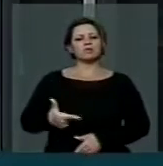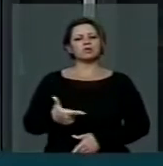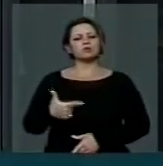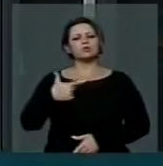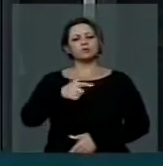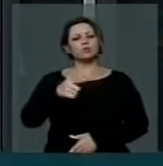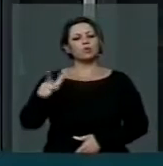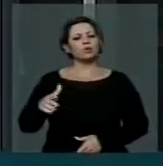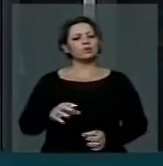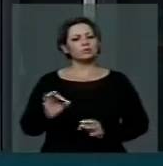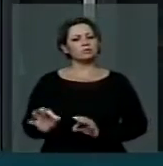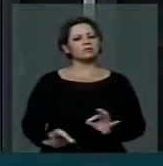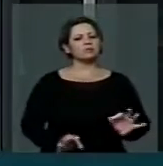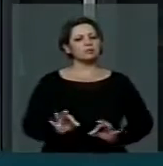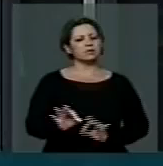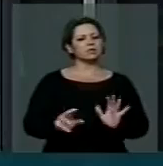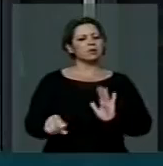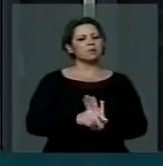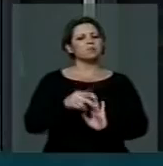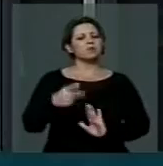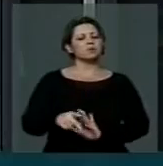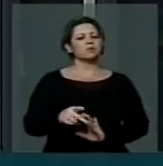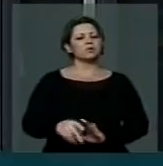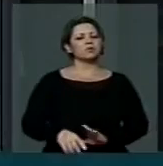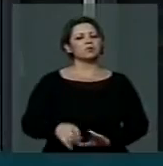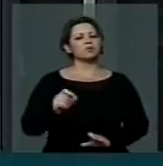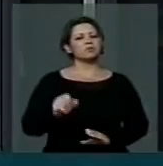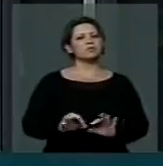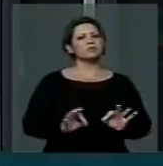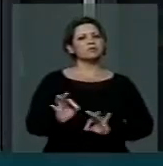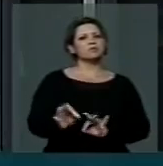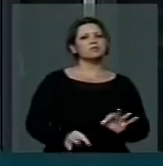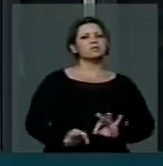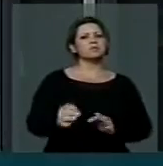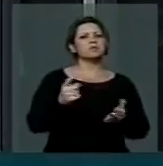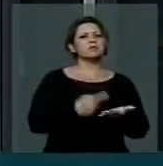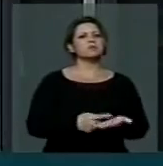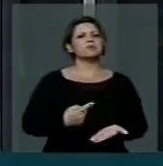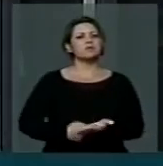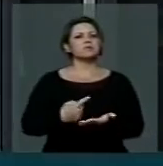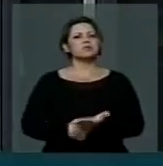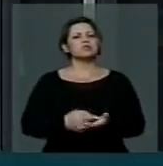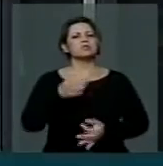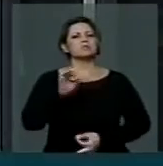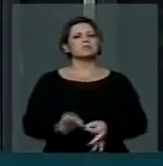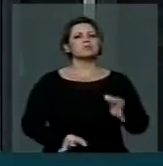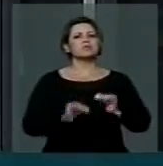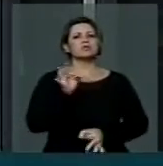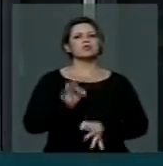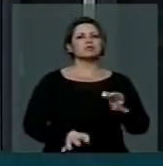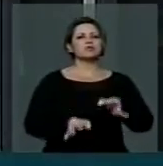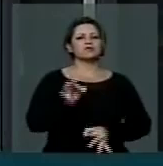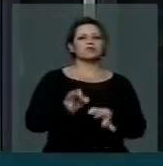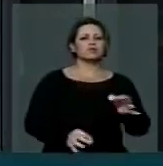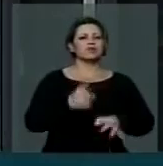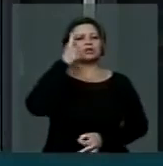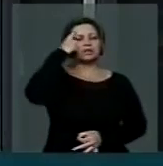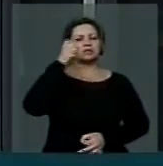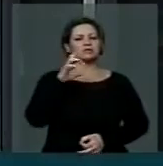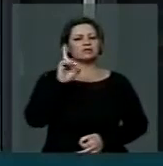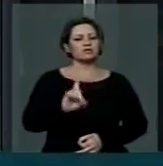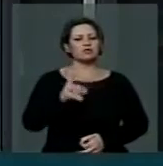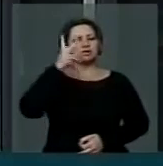com outro organismo, especialmente quando a esse organismo compete tarefa de julgar e punir violações de direitos